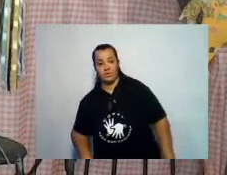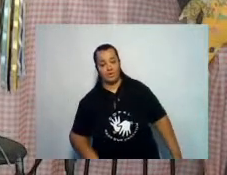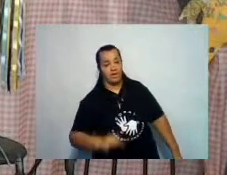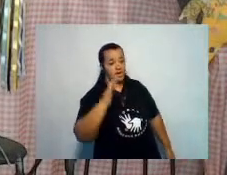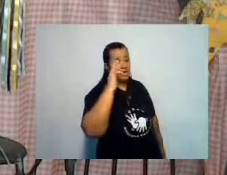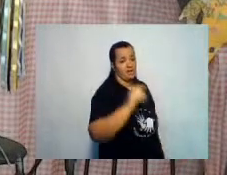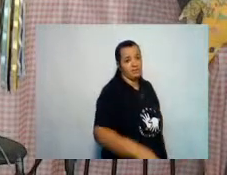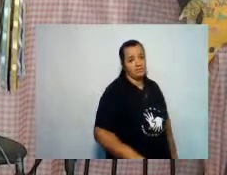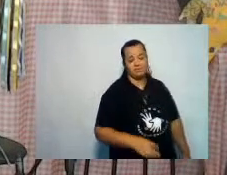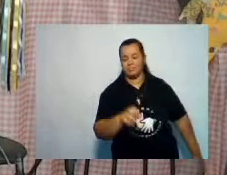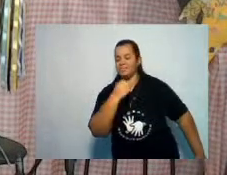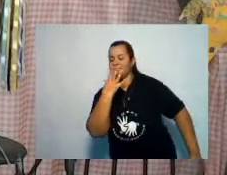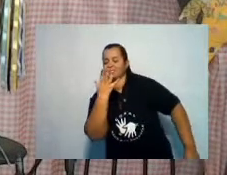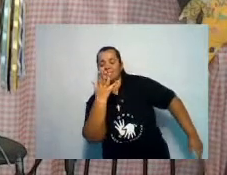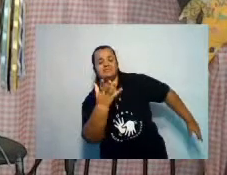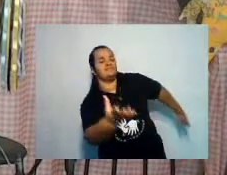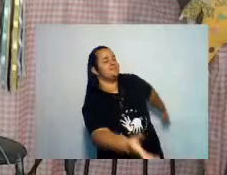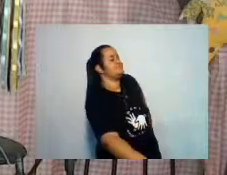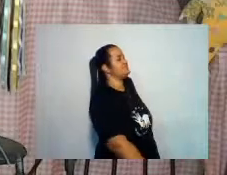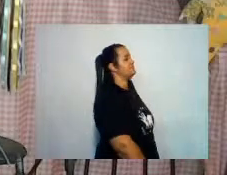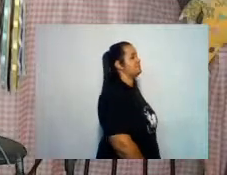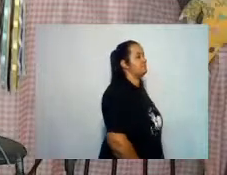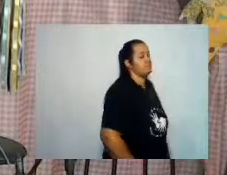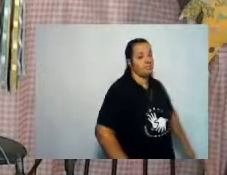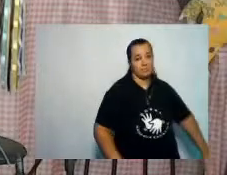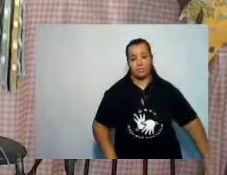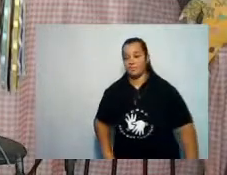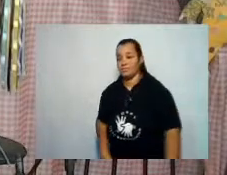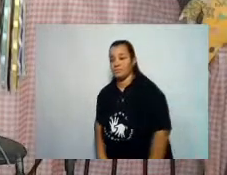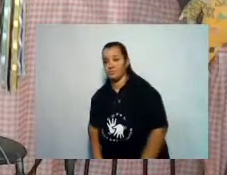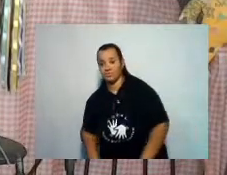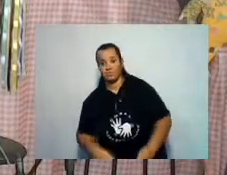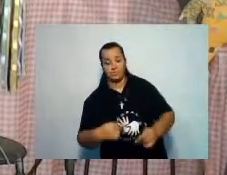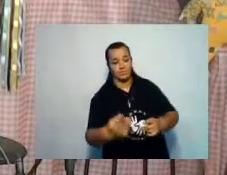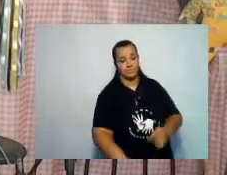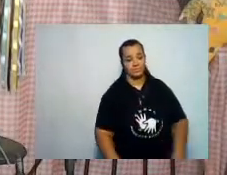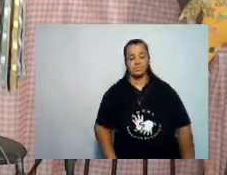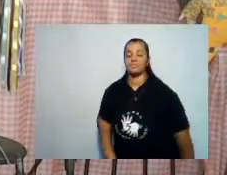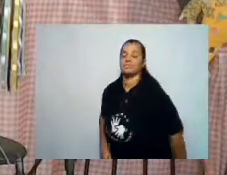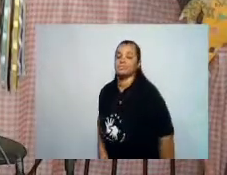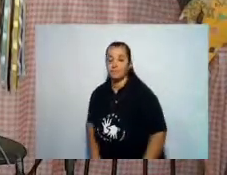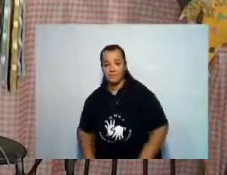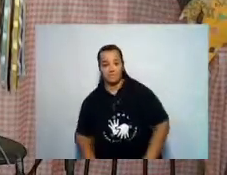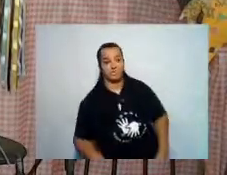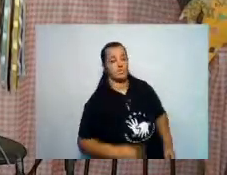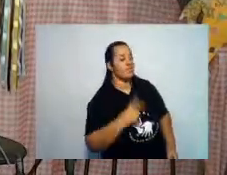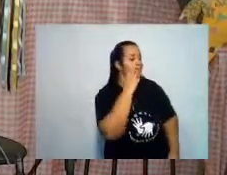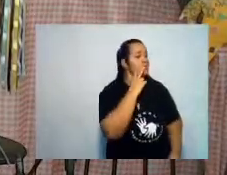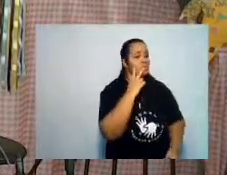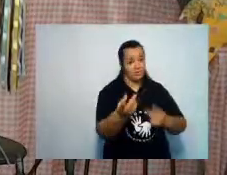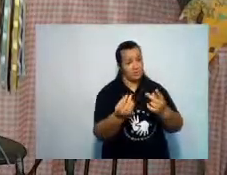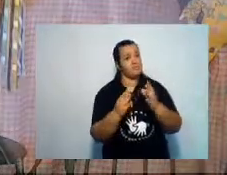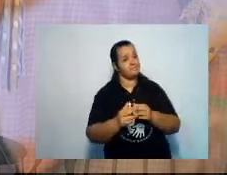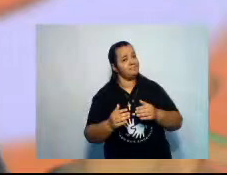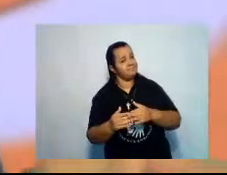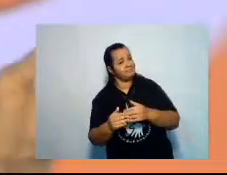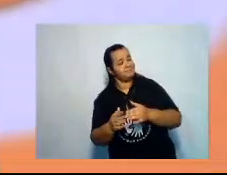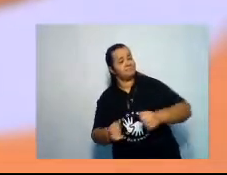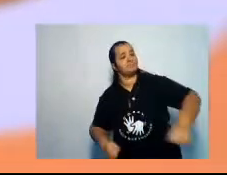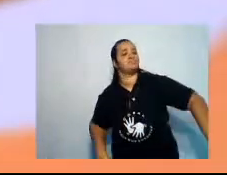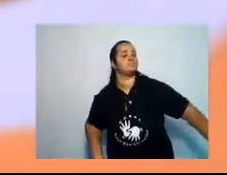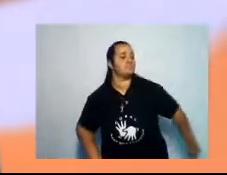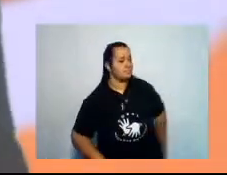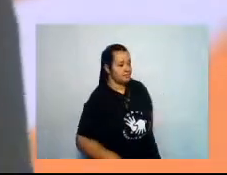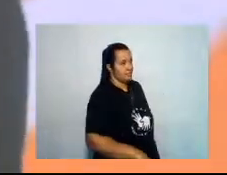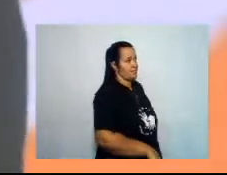Vai apostar nela que ela é uma menina. E vamos pular a parte que eu peço